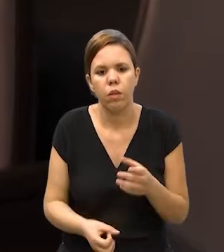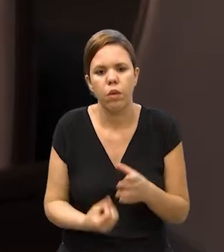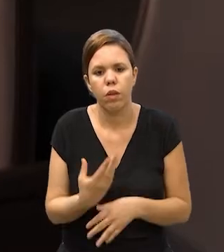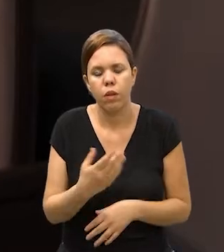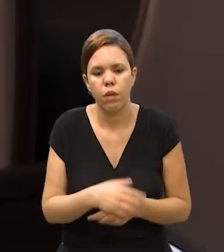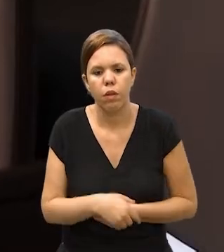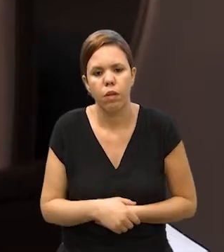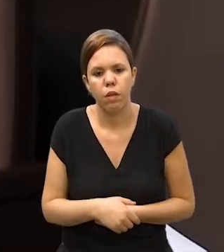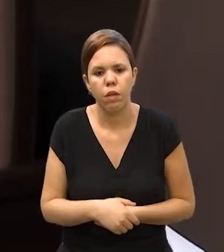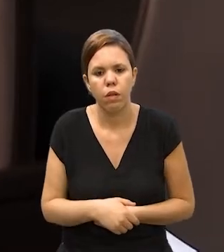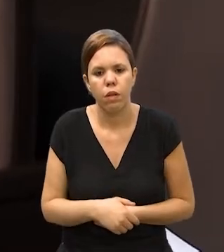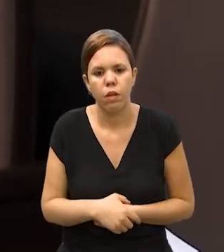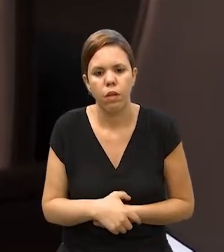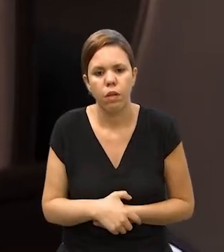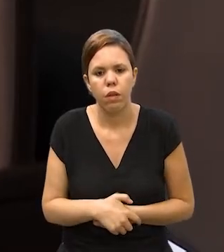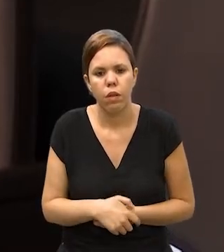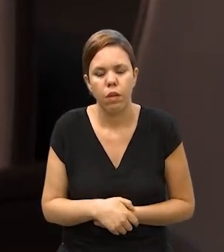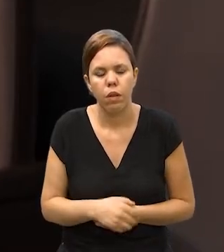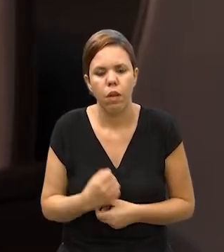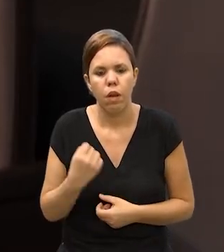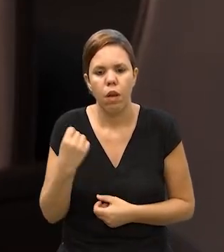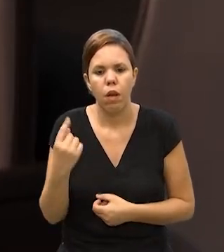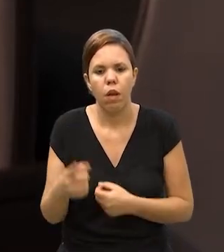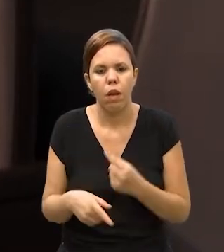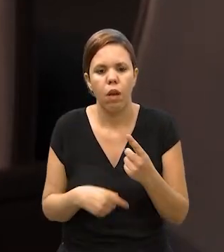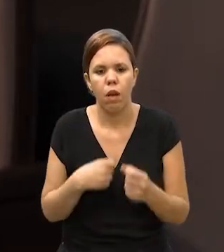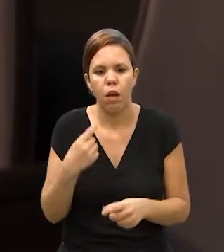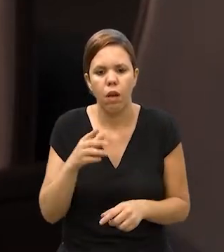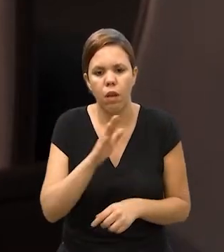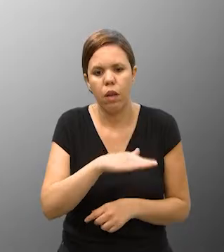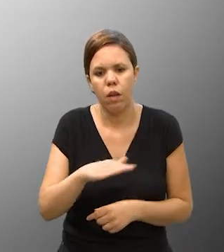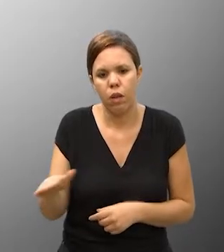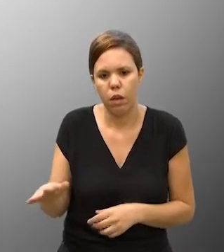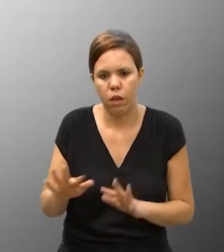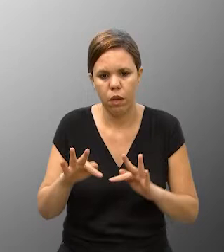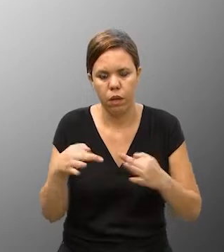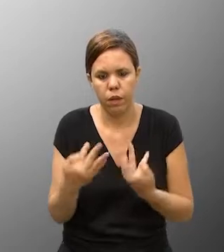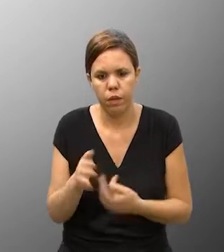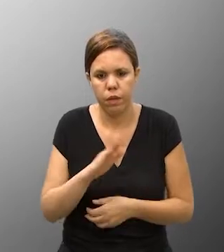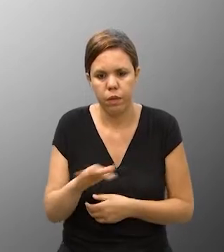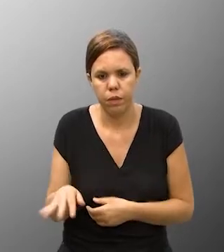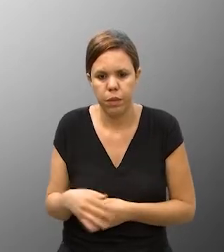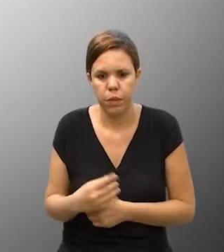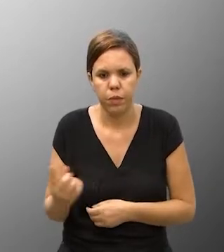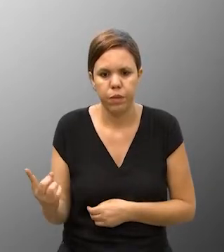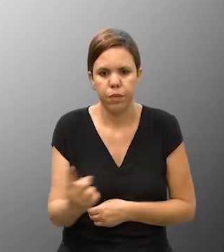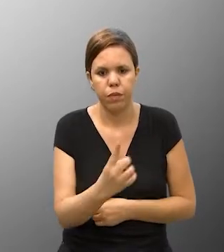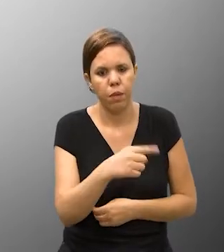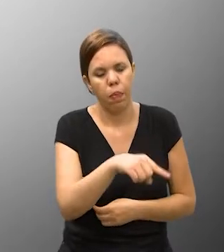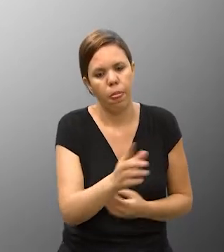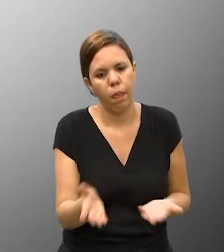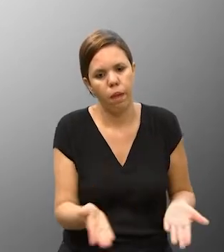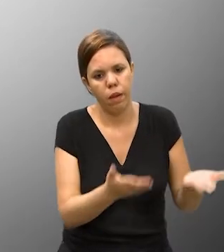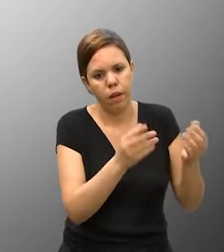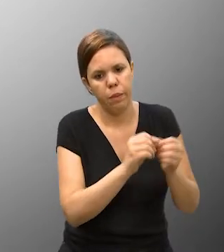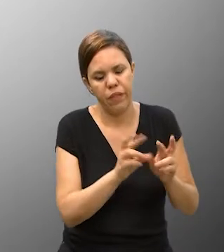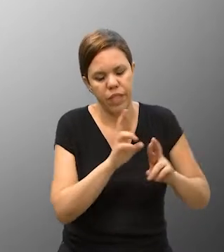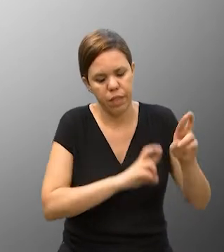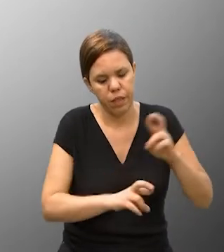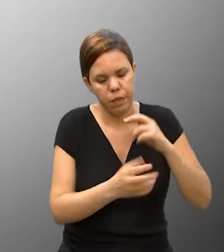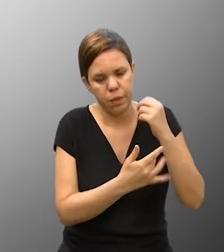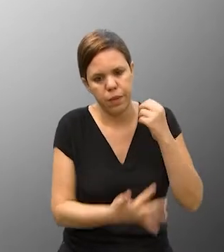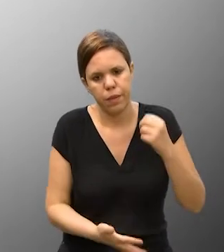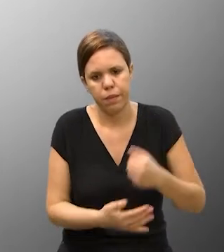né, de algumas crianças, dos pais dessas crianças que vão levá-los para fazer exame de